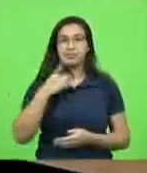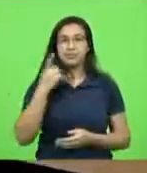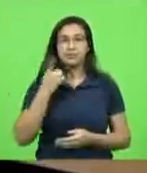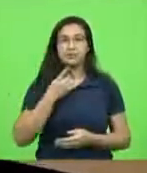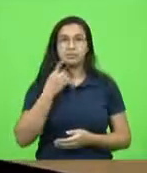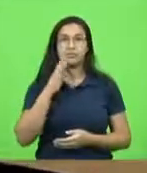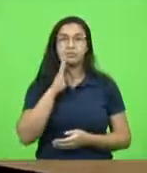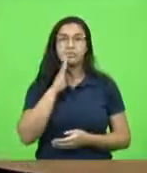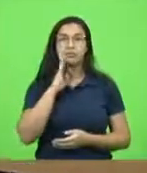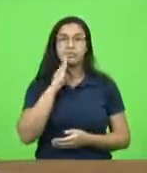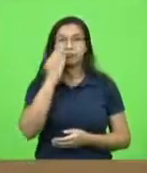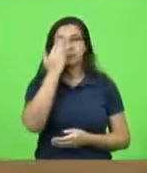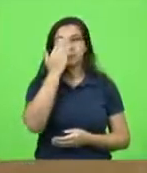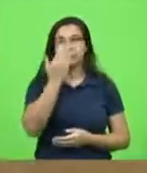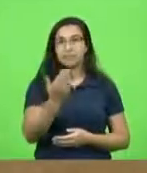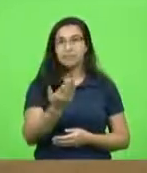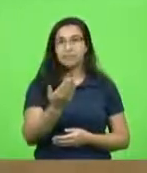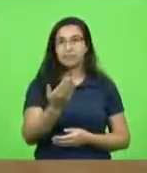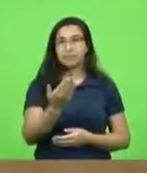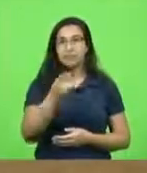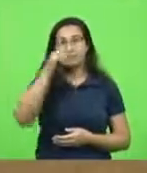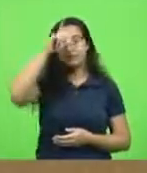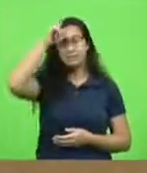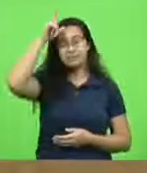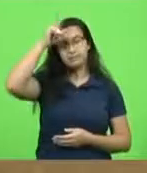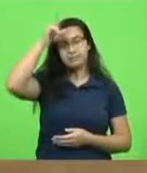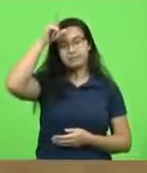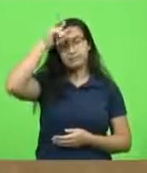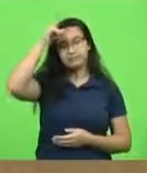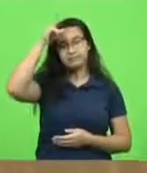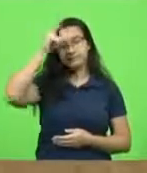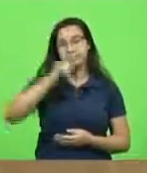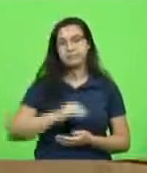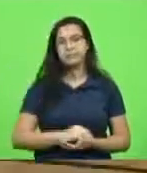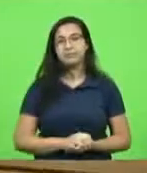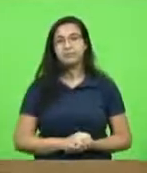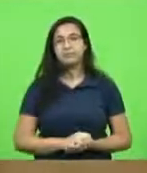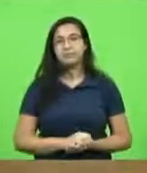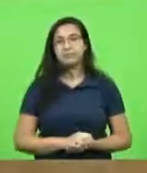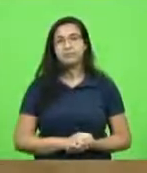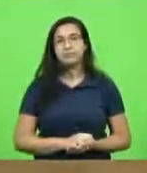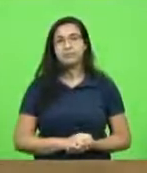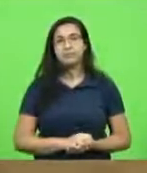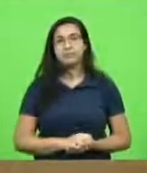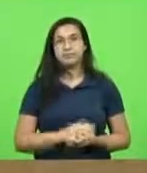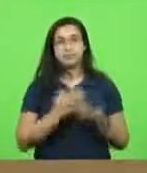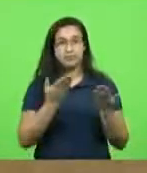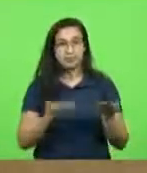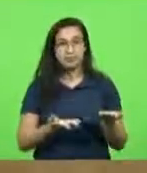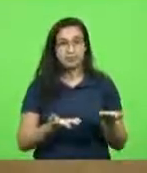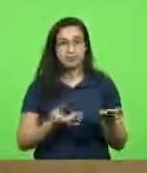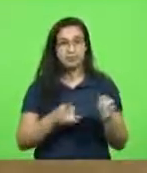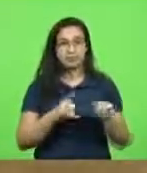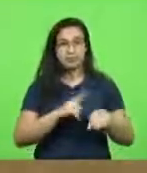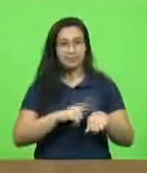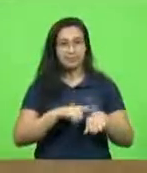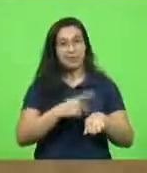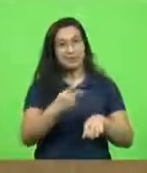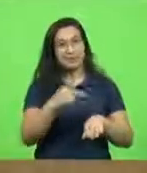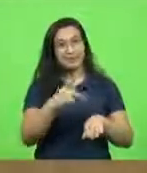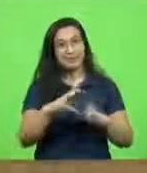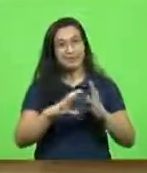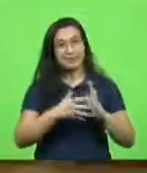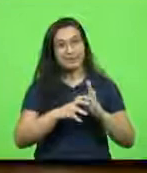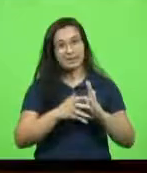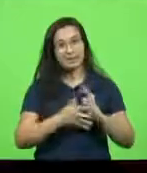Uberlândia agradecer ao Deputado Sargento Lima que é o horário é do bloco e ele